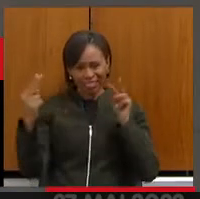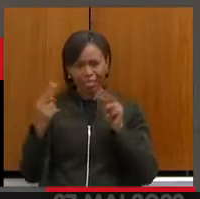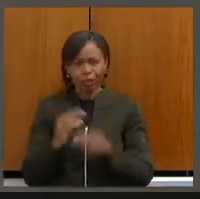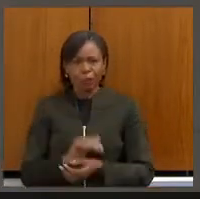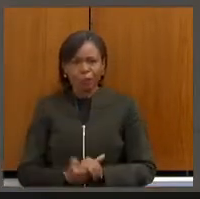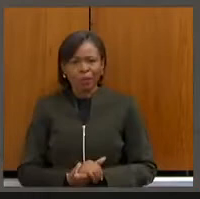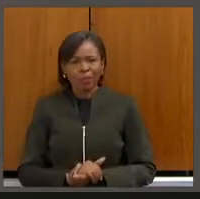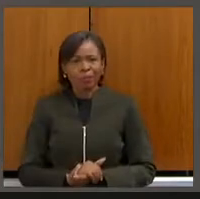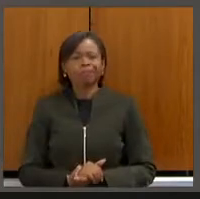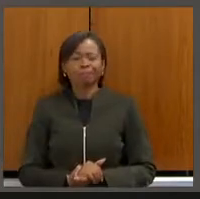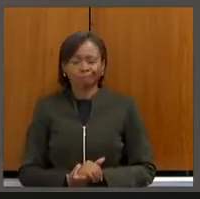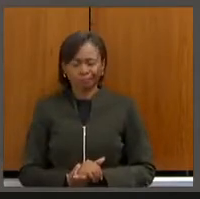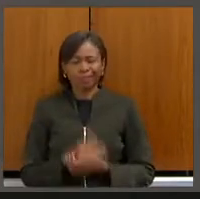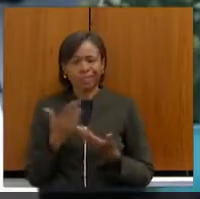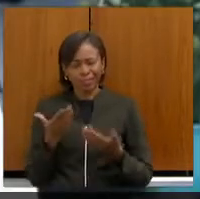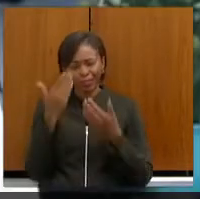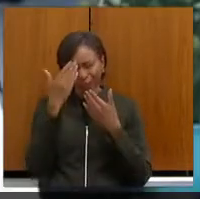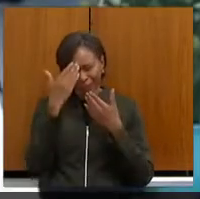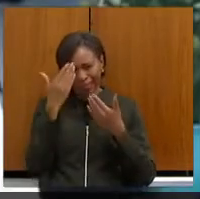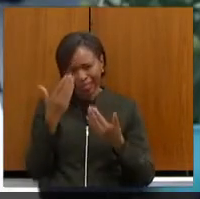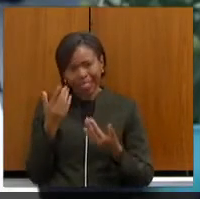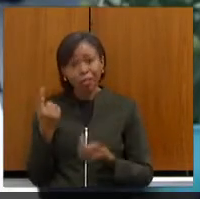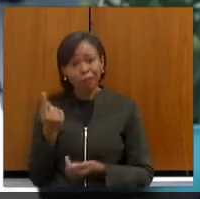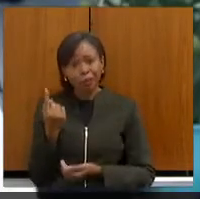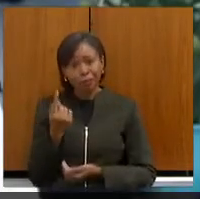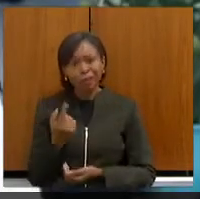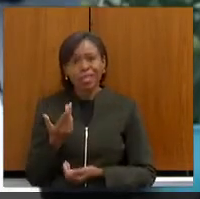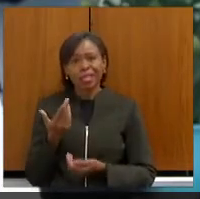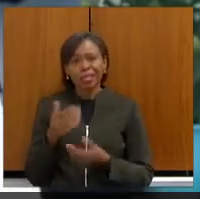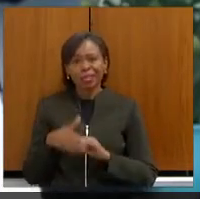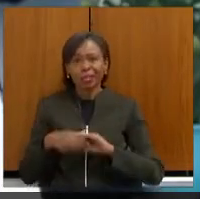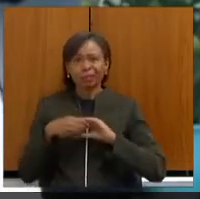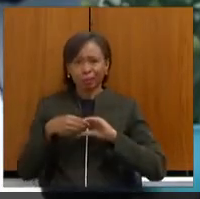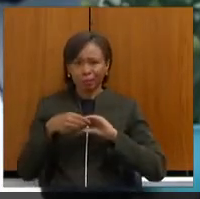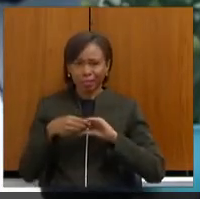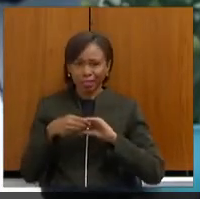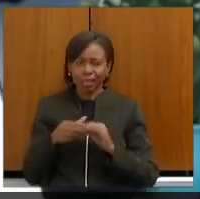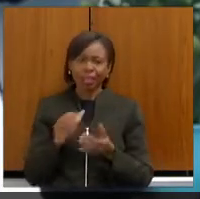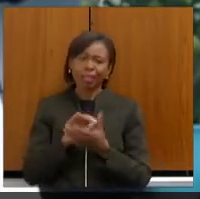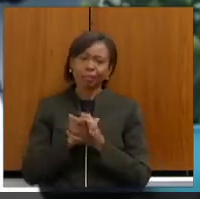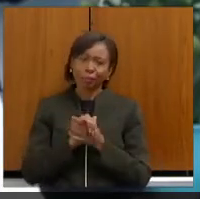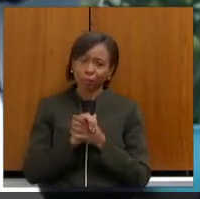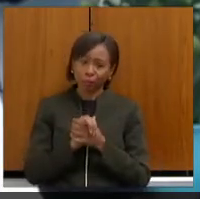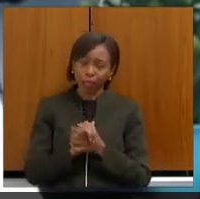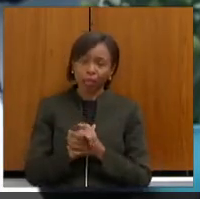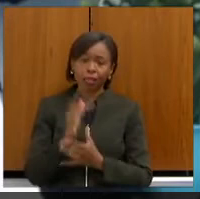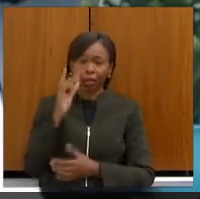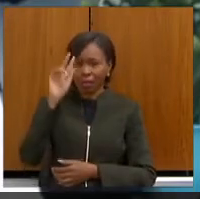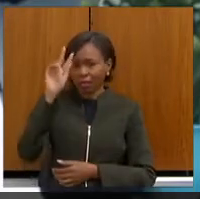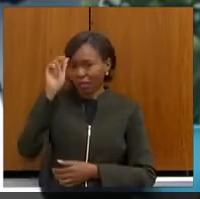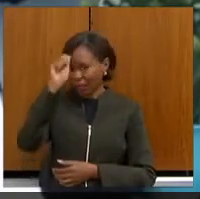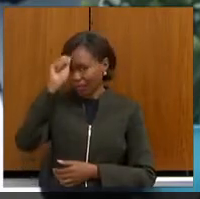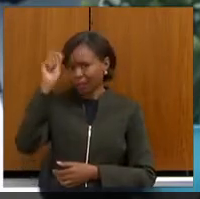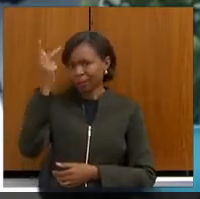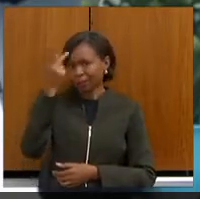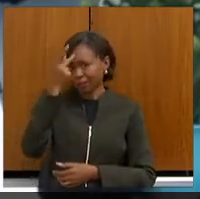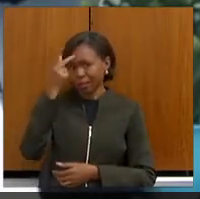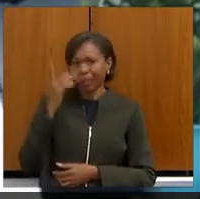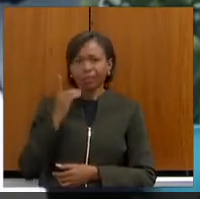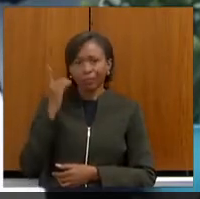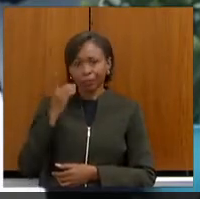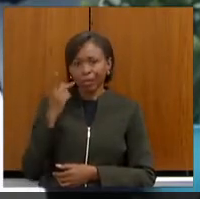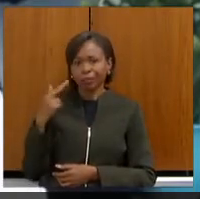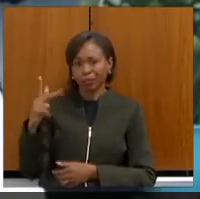muito obrigada gostaria primeiro de cumprimentar e parabenizar a deputada Ana Paula Siqueira pelo